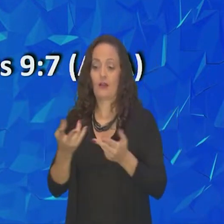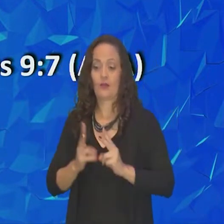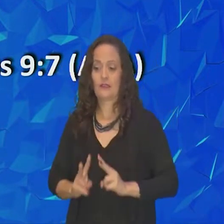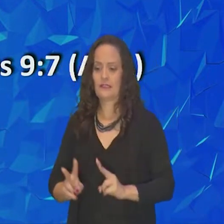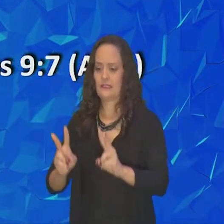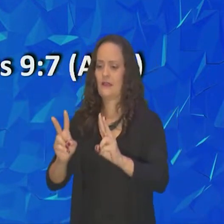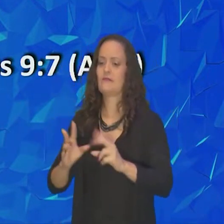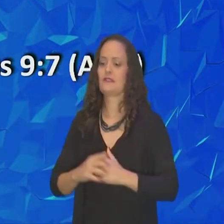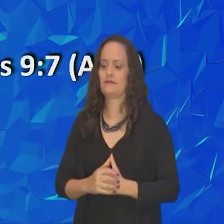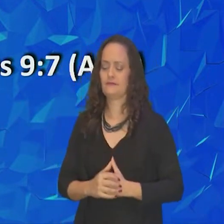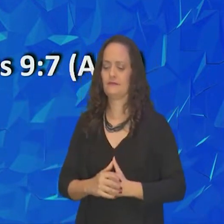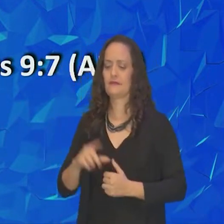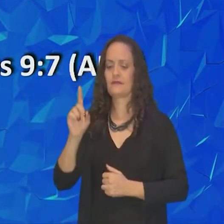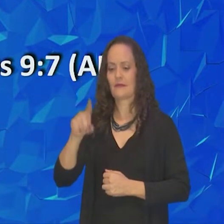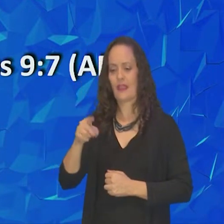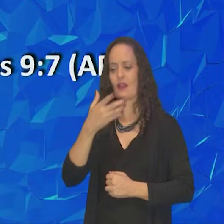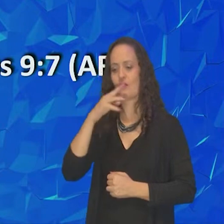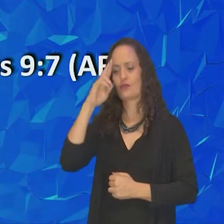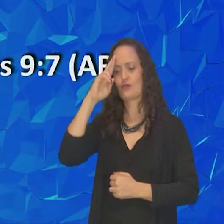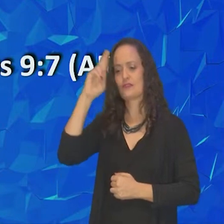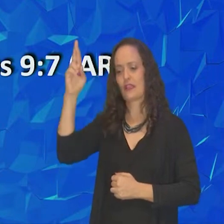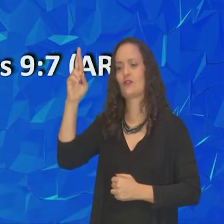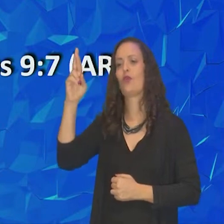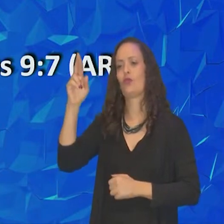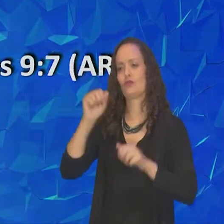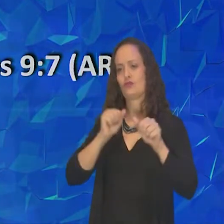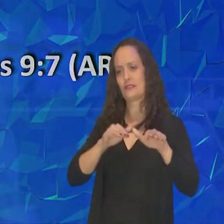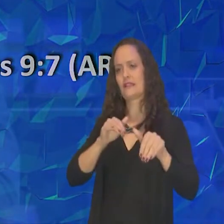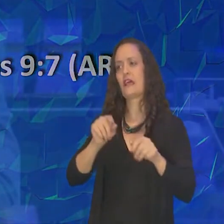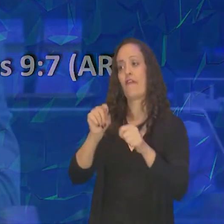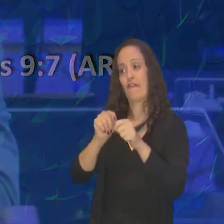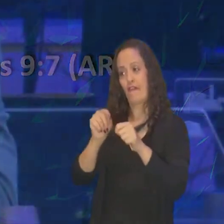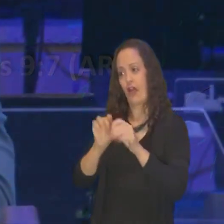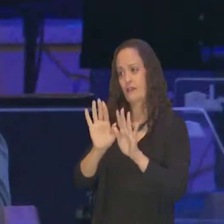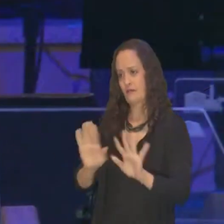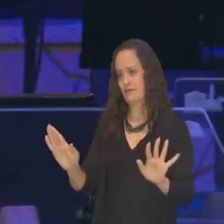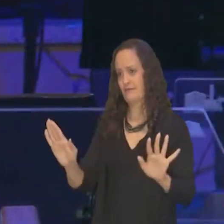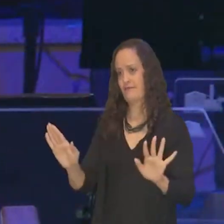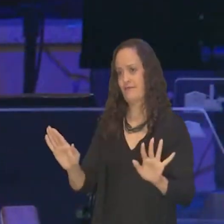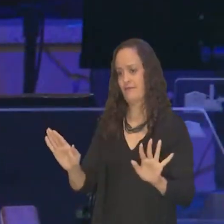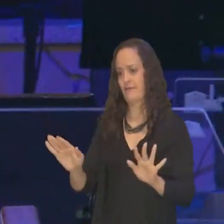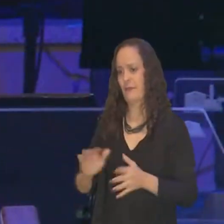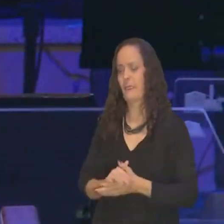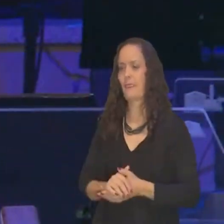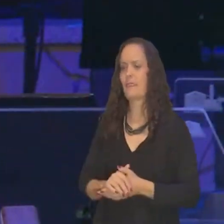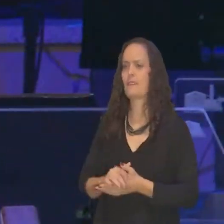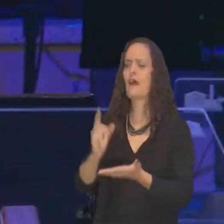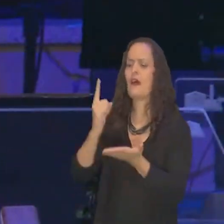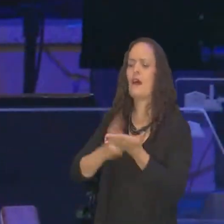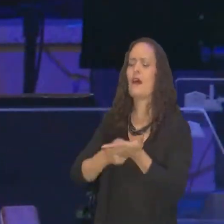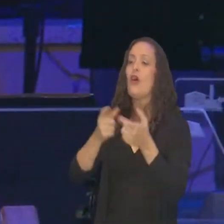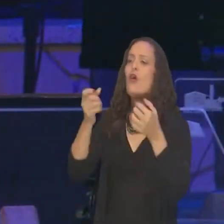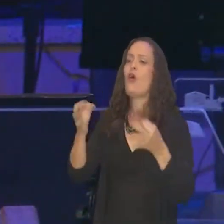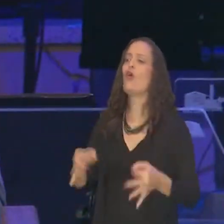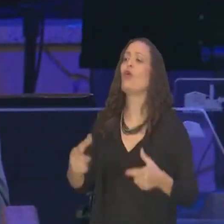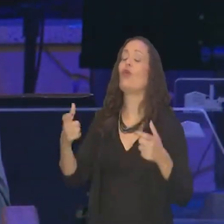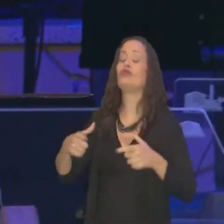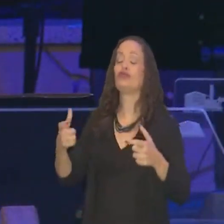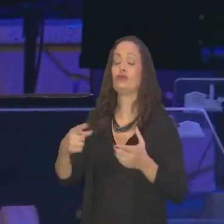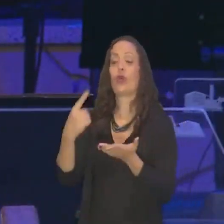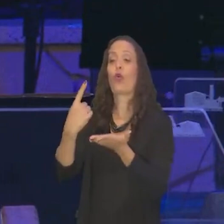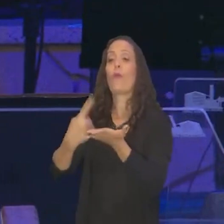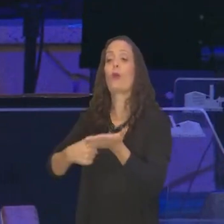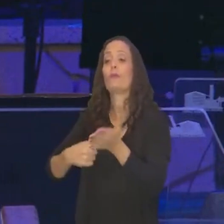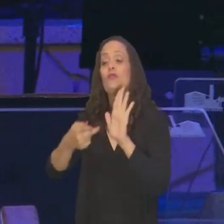agora e para sempre. O Senhor dos exércitos fará isto. Onde é que está o cumprimento? Volta, por favor, irmã, a tela, para